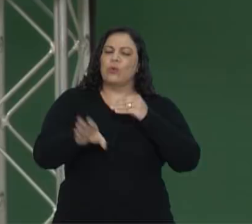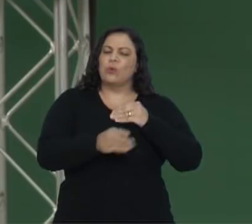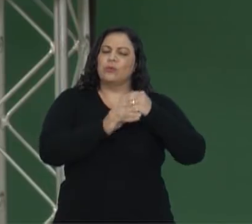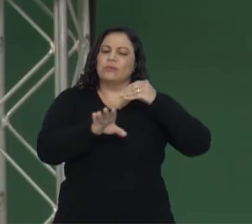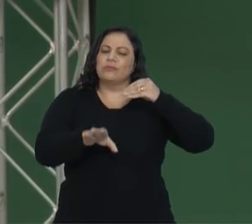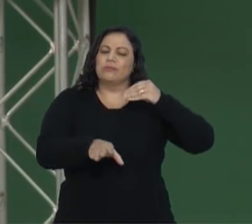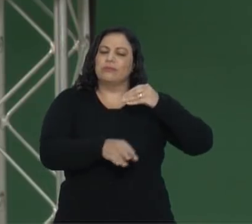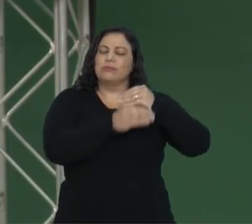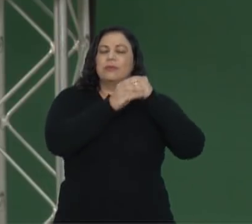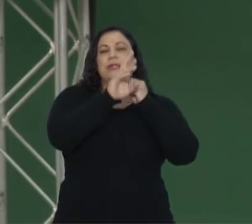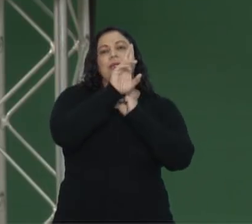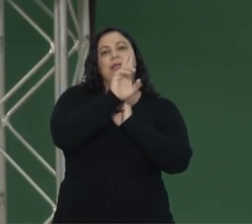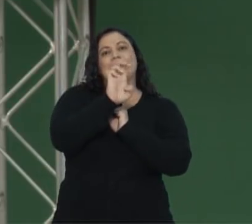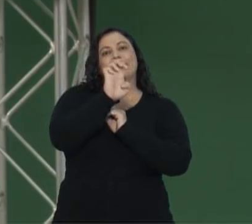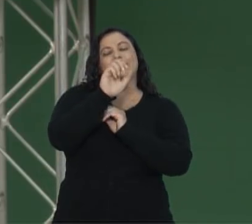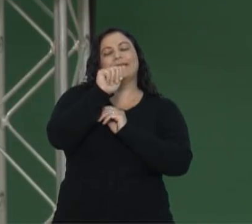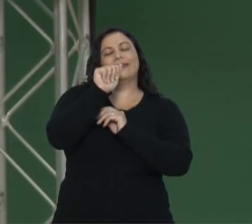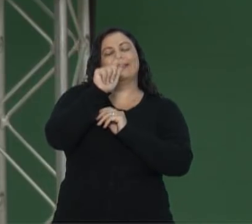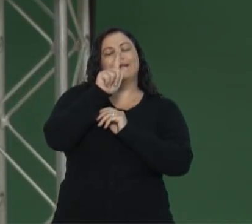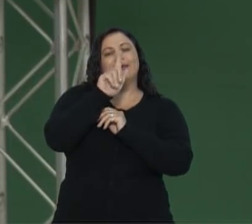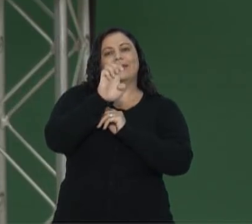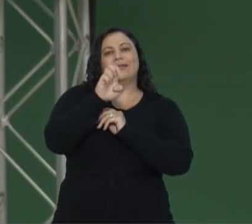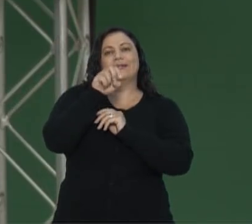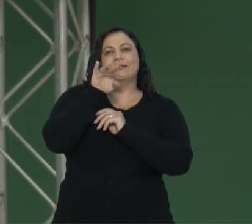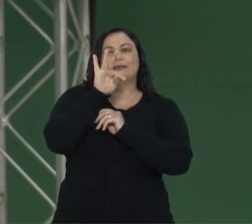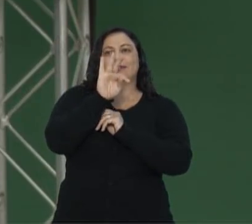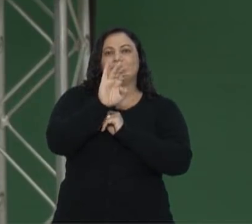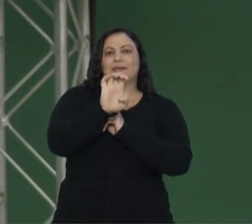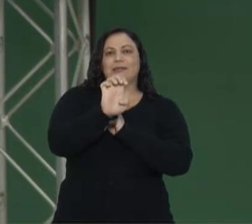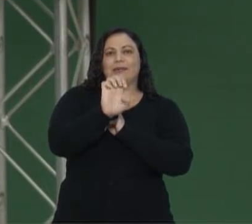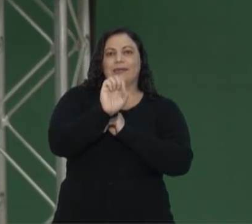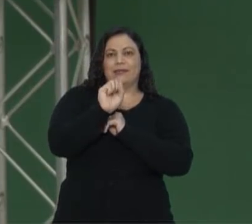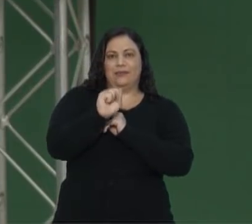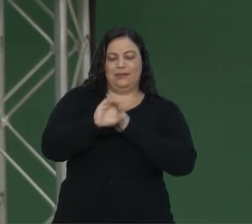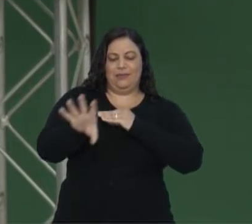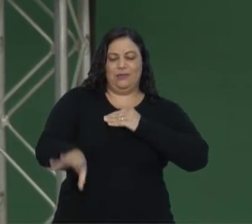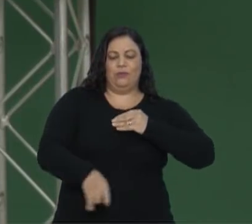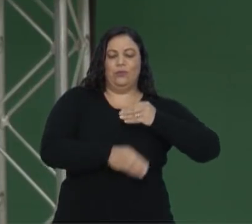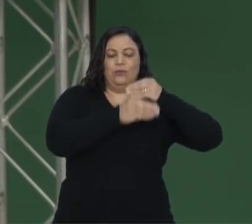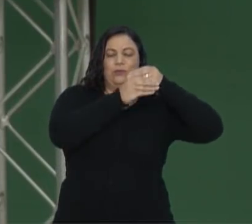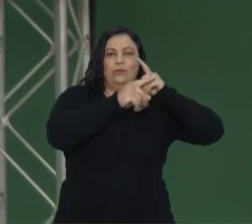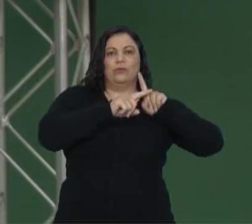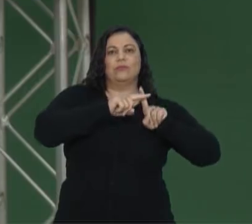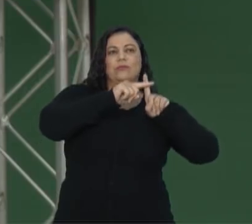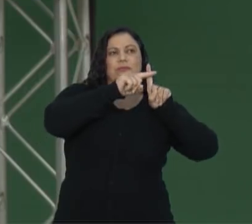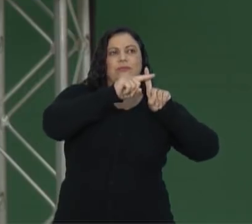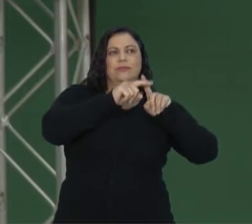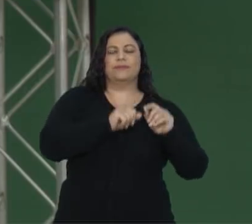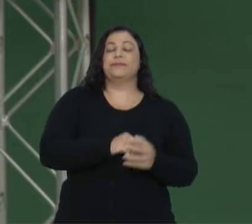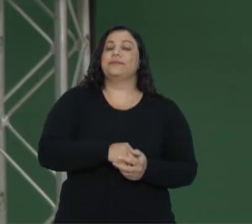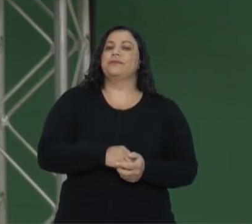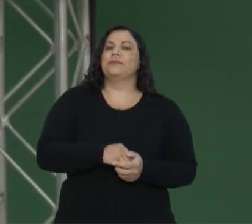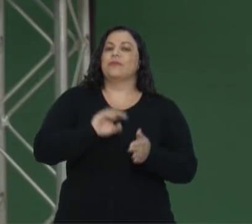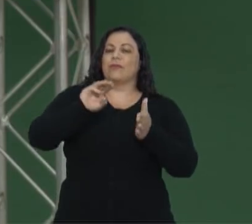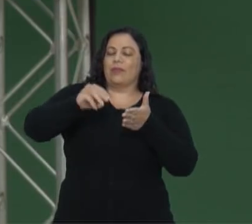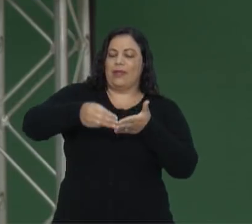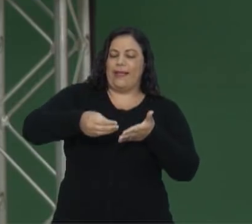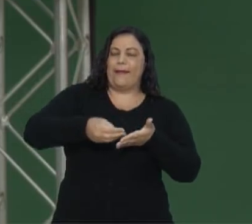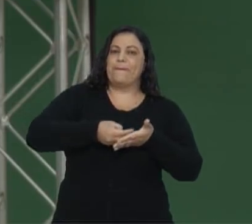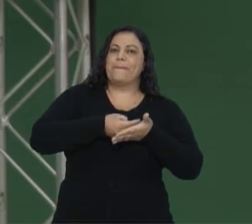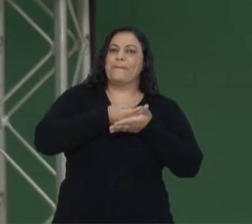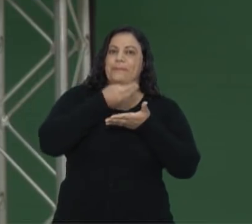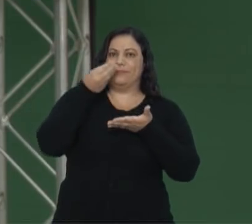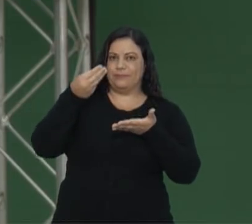vou juntá-los, eu vou somá-los. Então, eu tenho, por exemplo, um reagente, a margarina ou a manteiga para fazer o